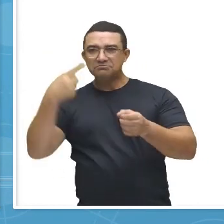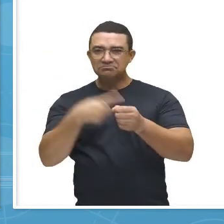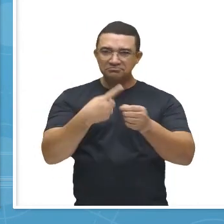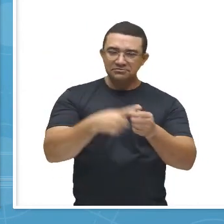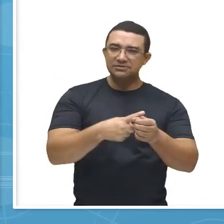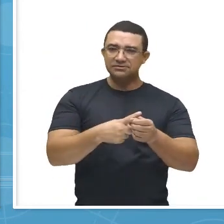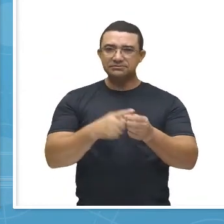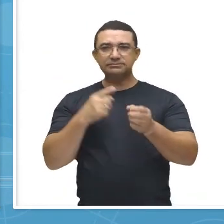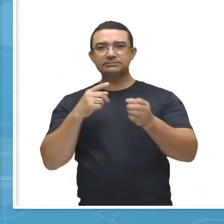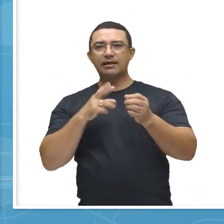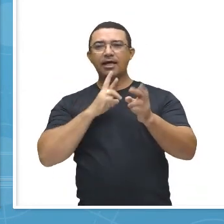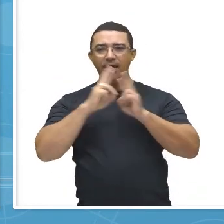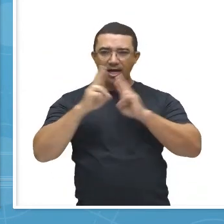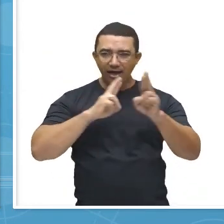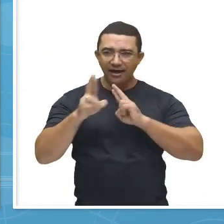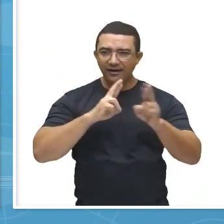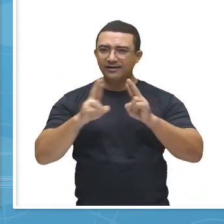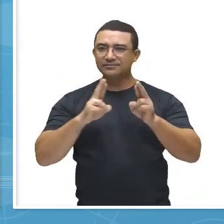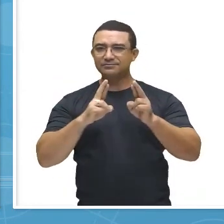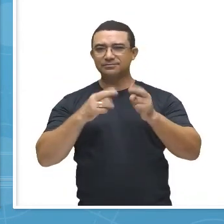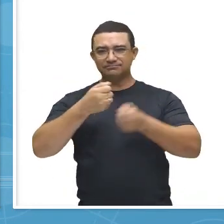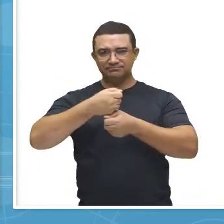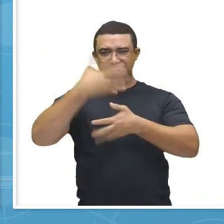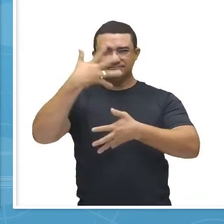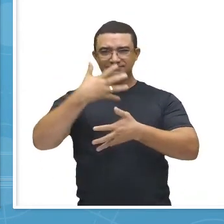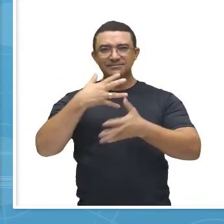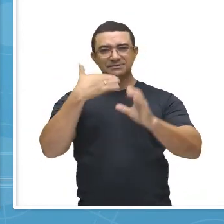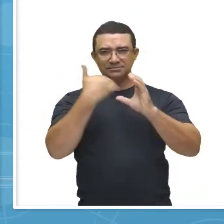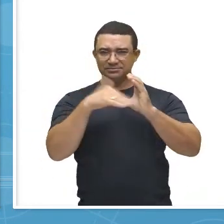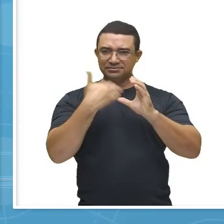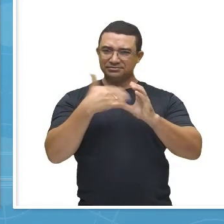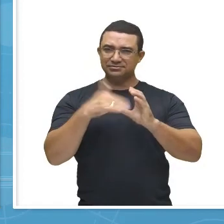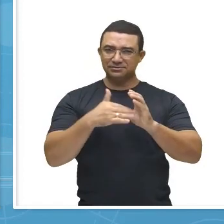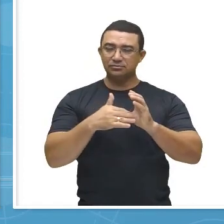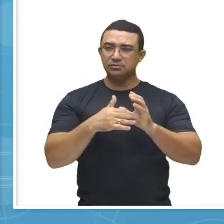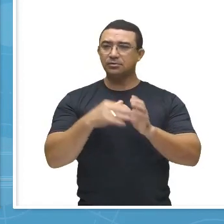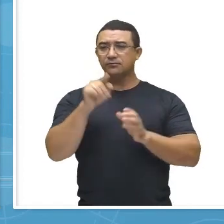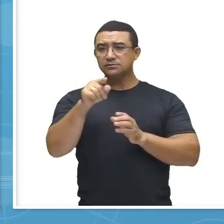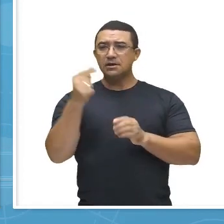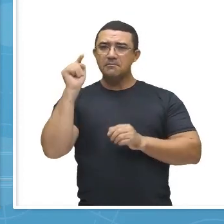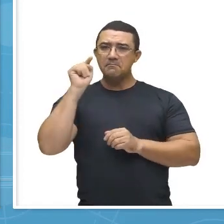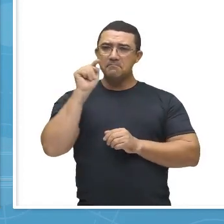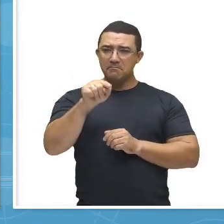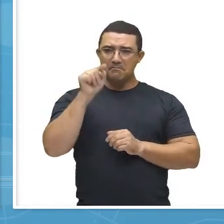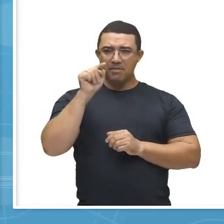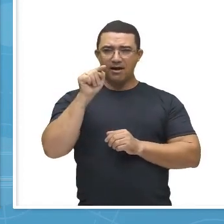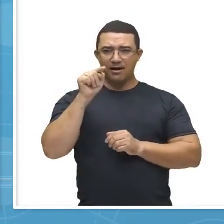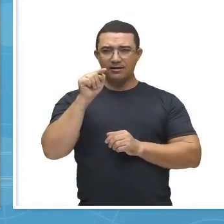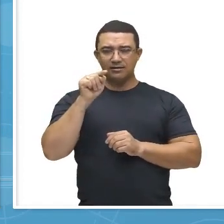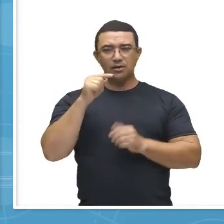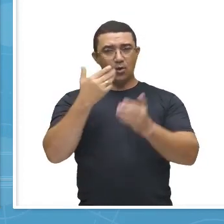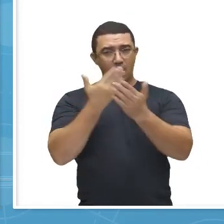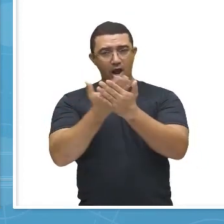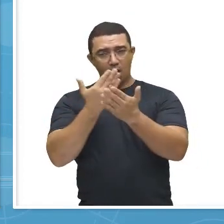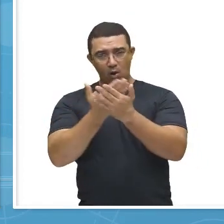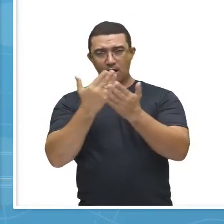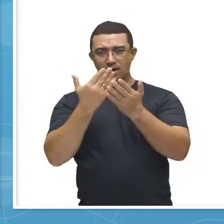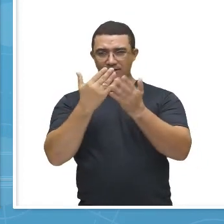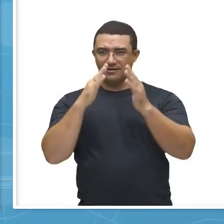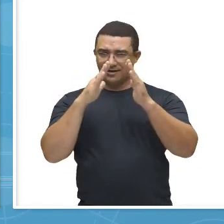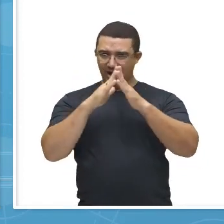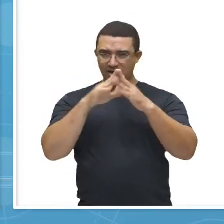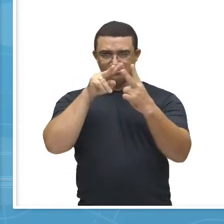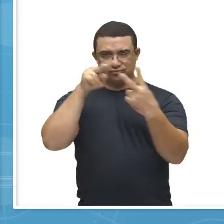Você, meu caro amigo, minha cara amiga, marca o aula em casa, tira uma foto com a televisão participando do seu